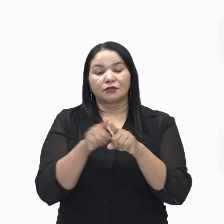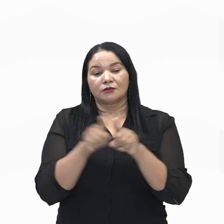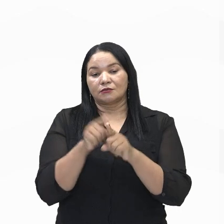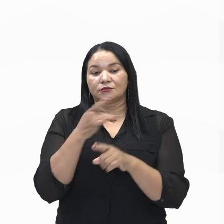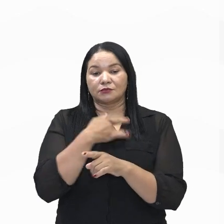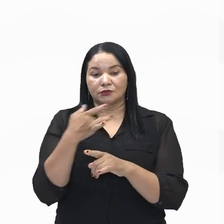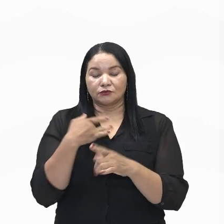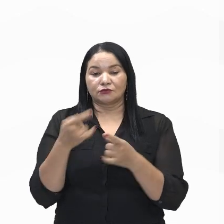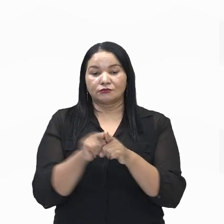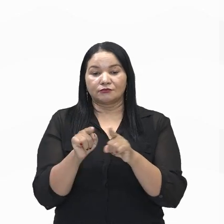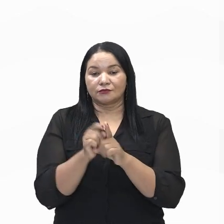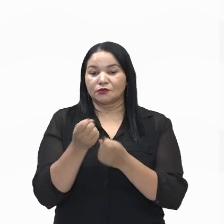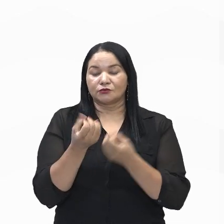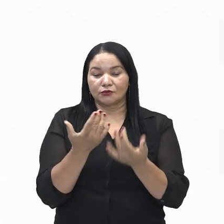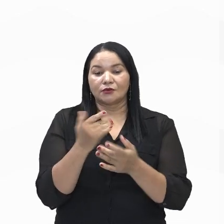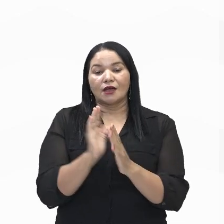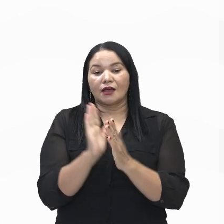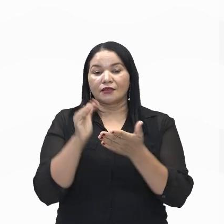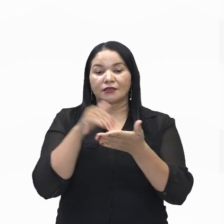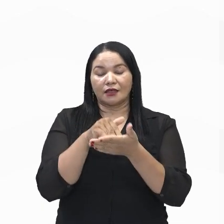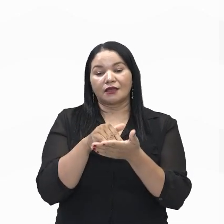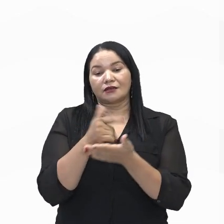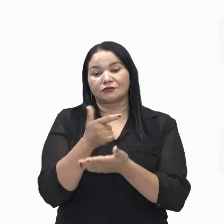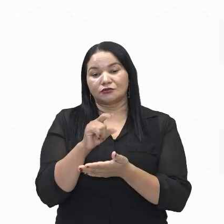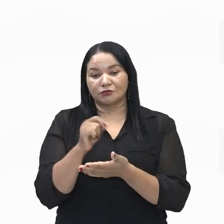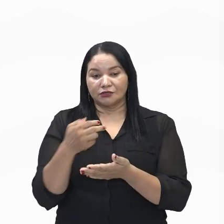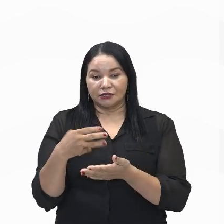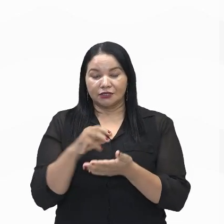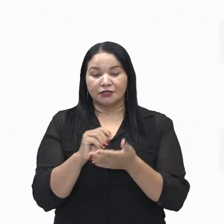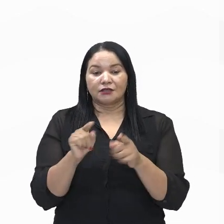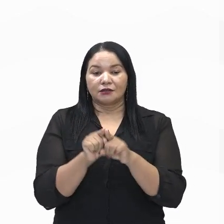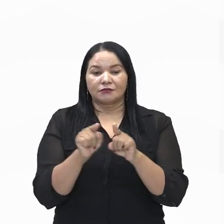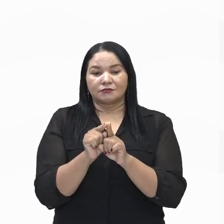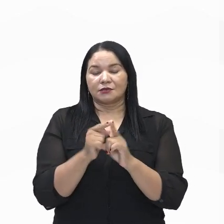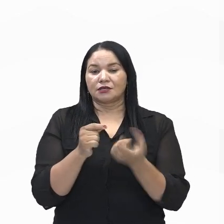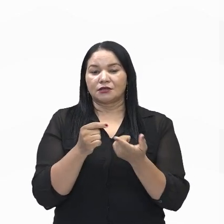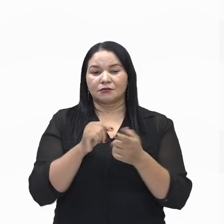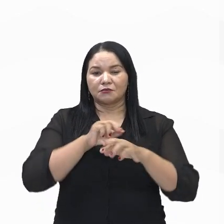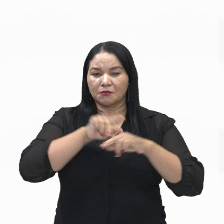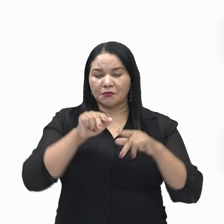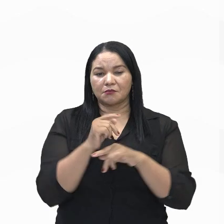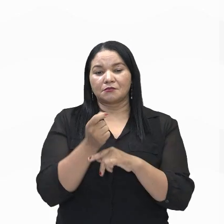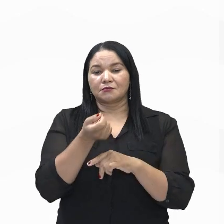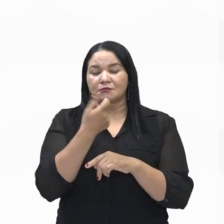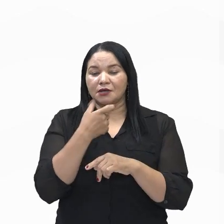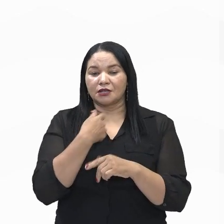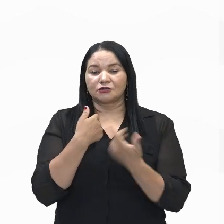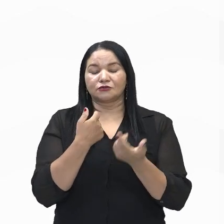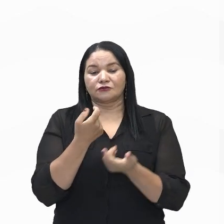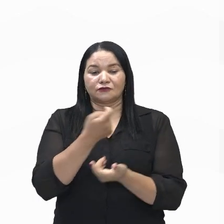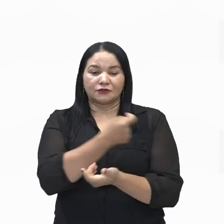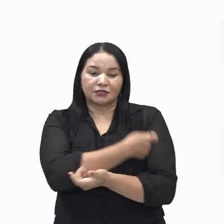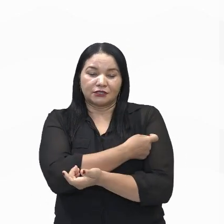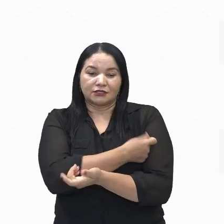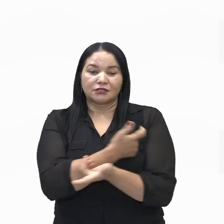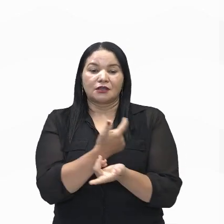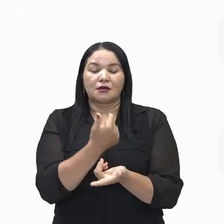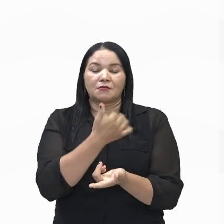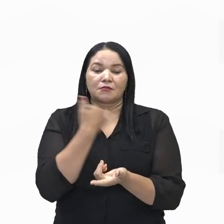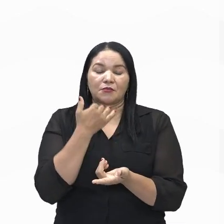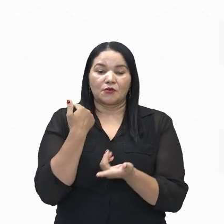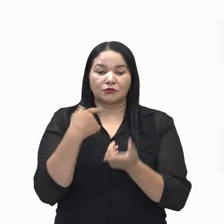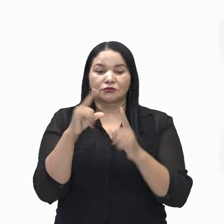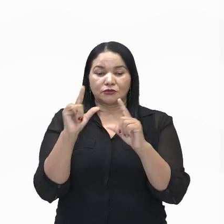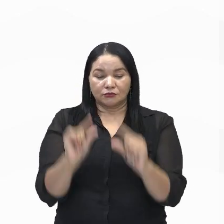cobertura universal de saúde com acesso a serviços, medicamentos e vacinas e reduzir as mortes